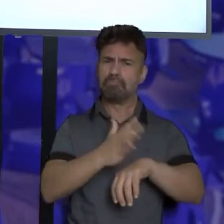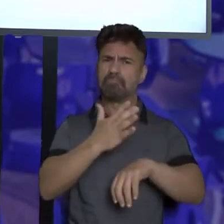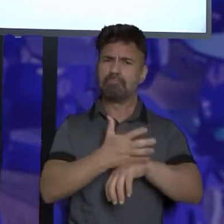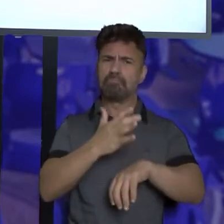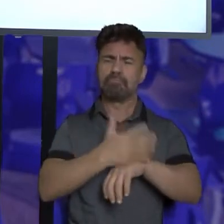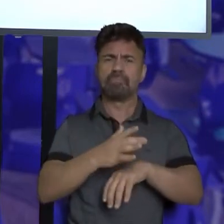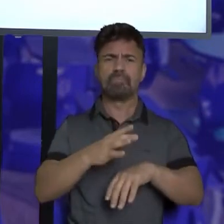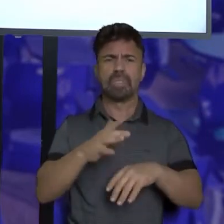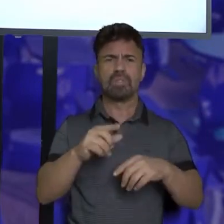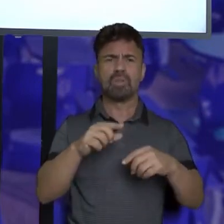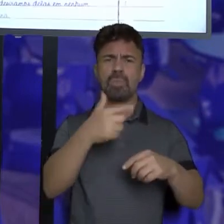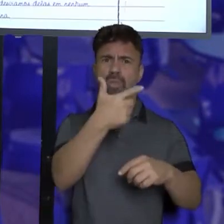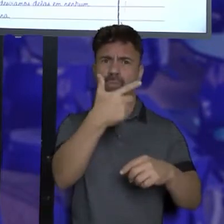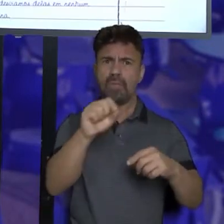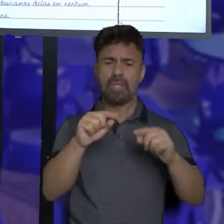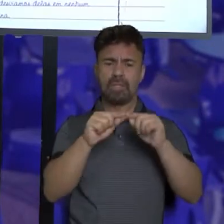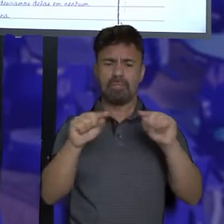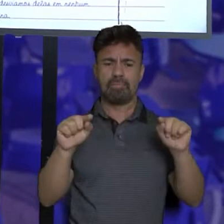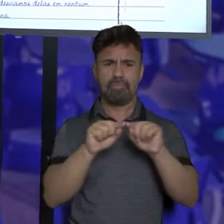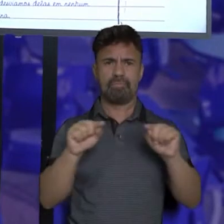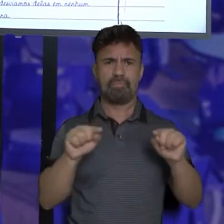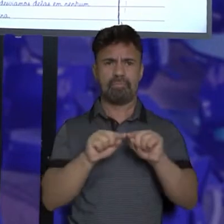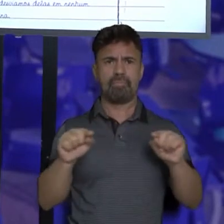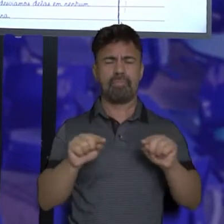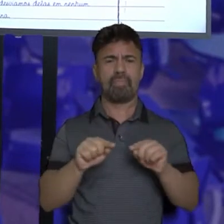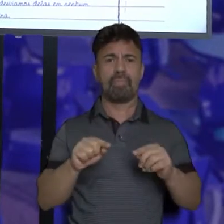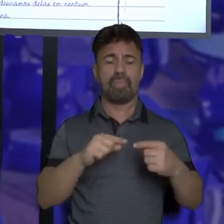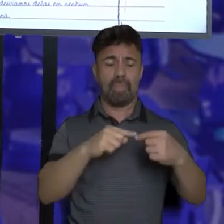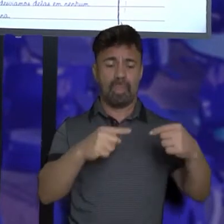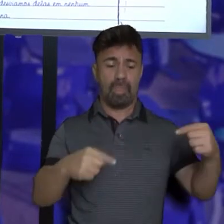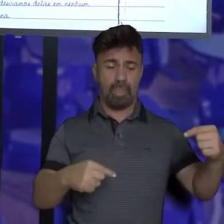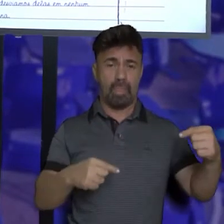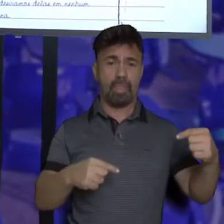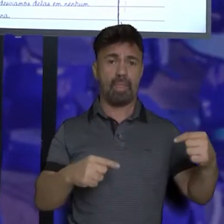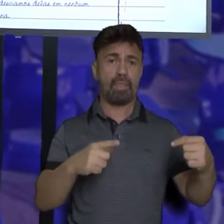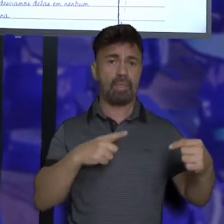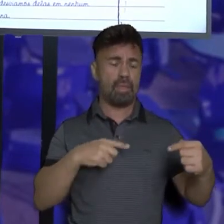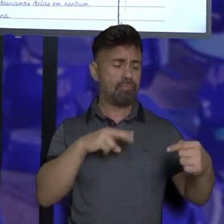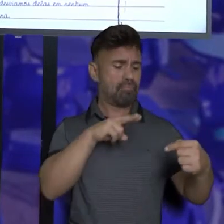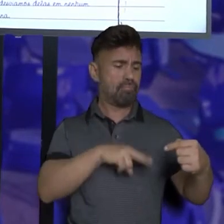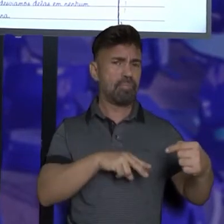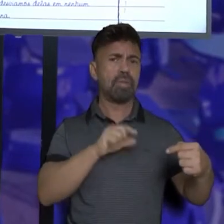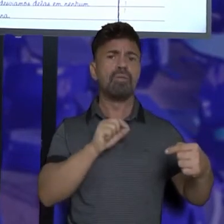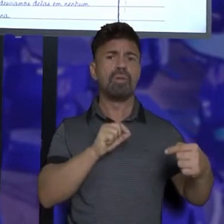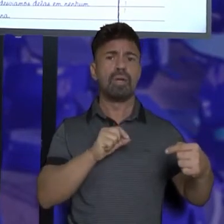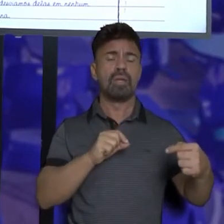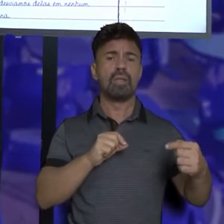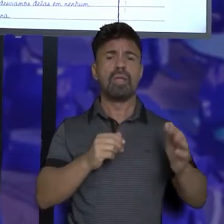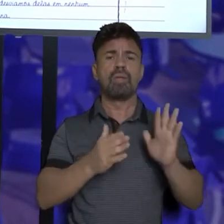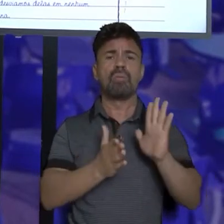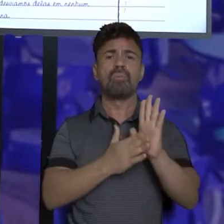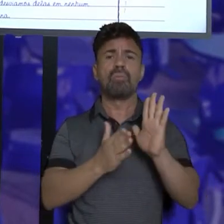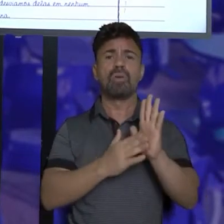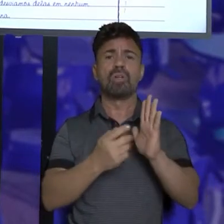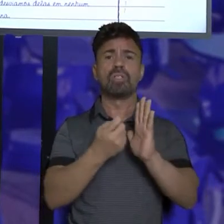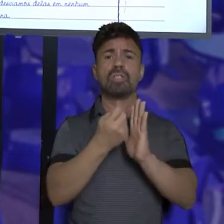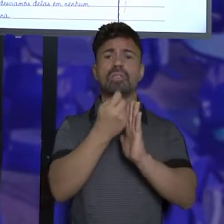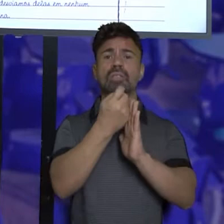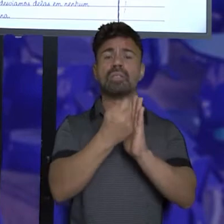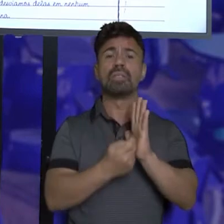escrever no mínimo 20 linhas. Na sua apostila, você deve estar vendo aí agora esse projeto de redação, que